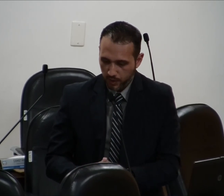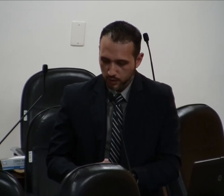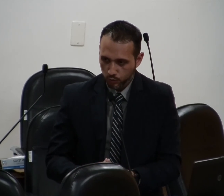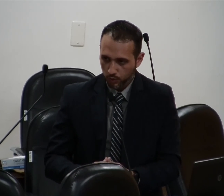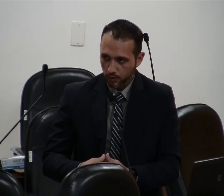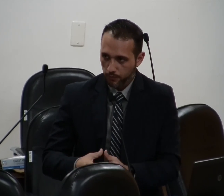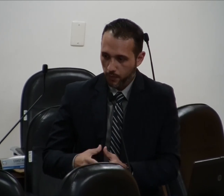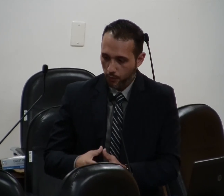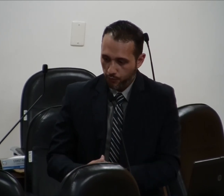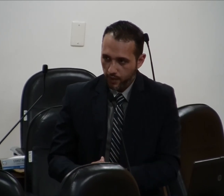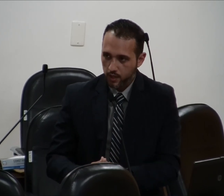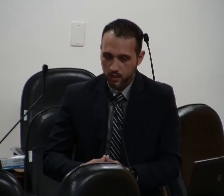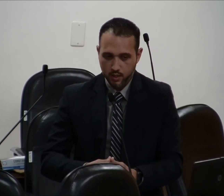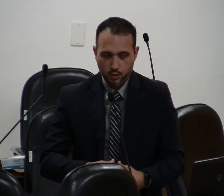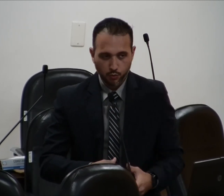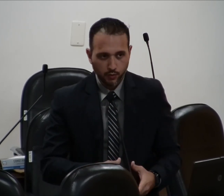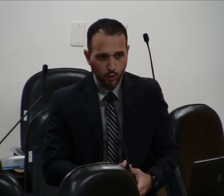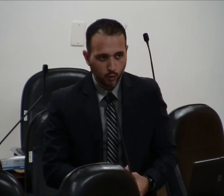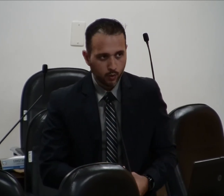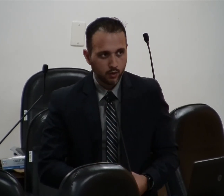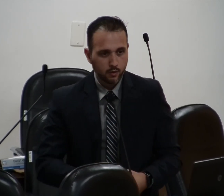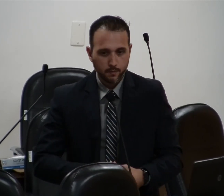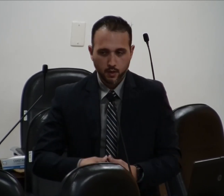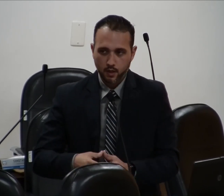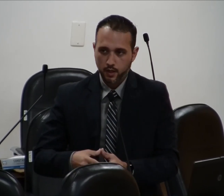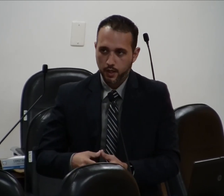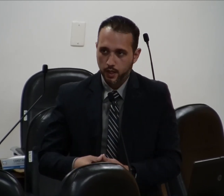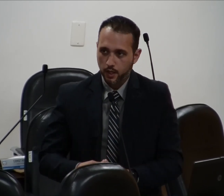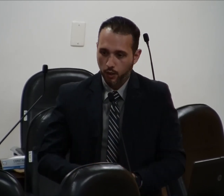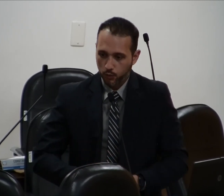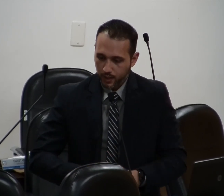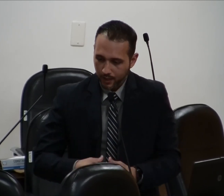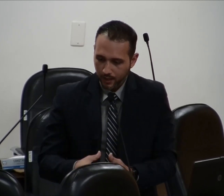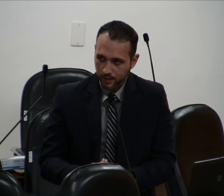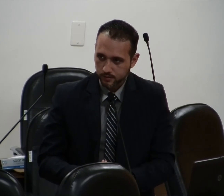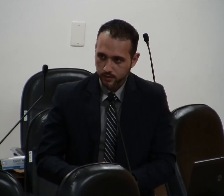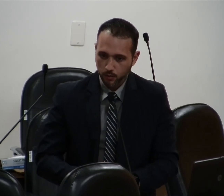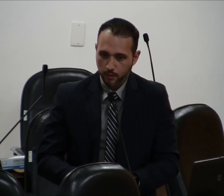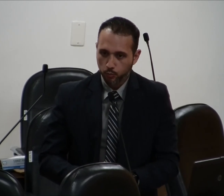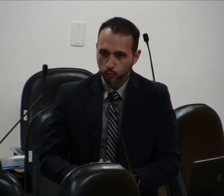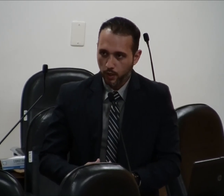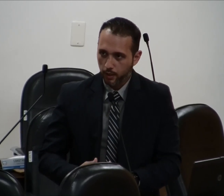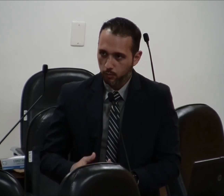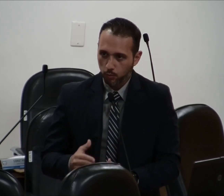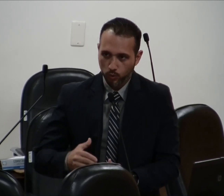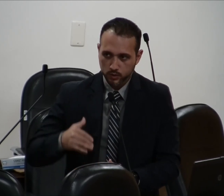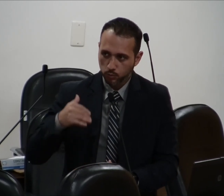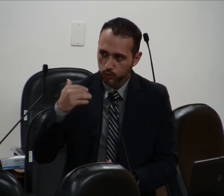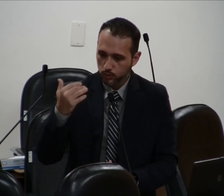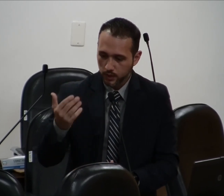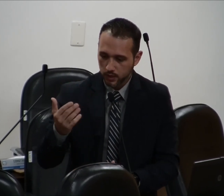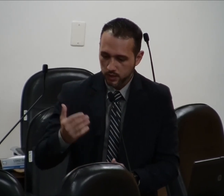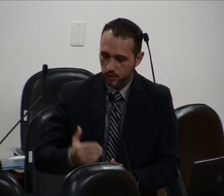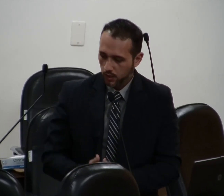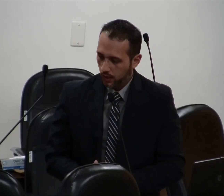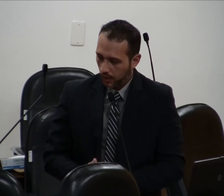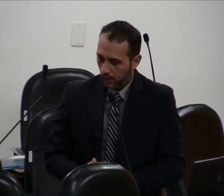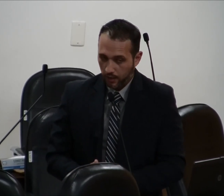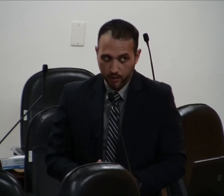o empreendedor vê que o valor, o que aquela ação é uma monta muito